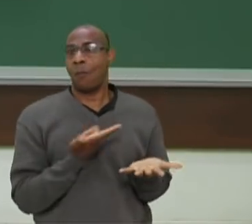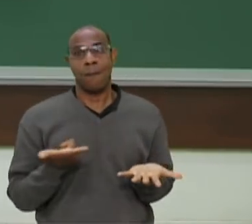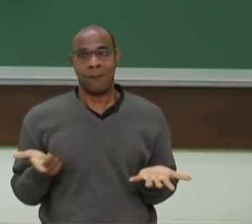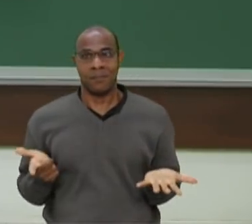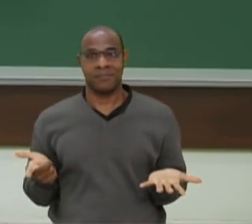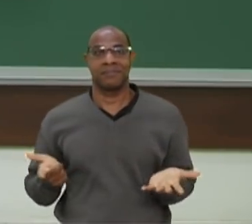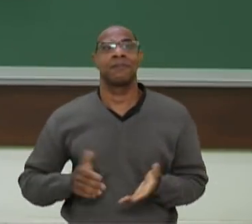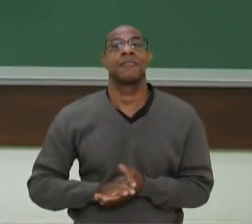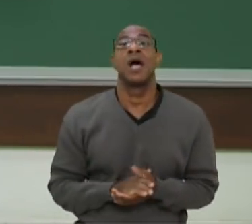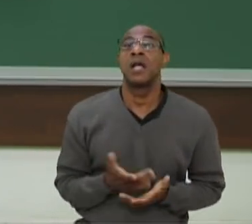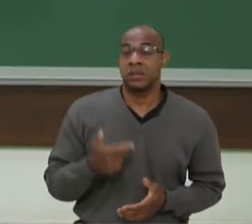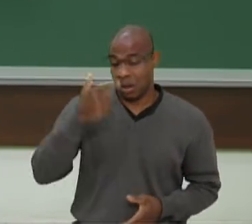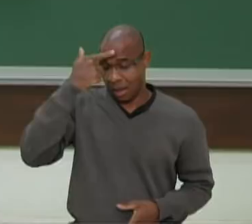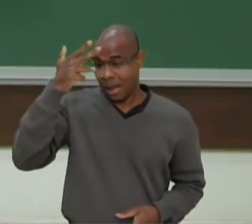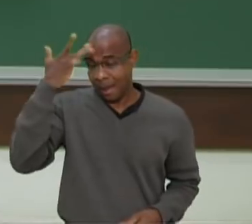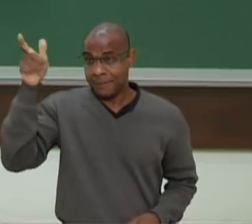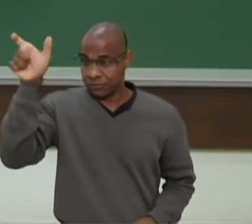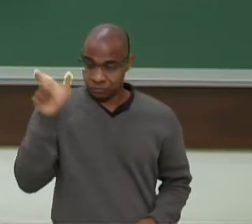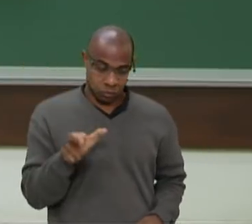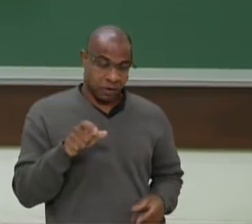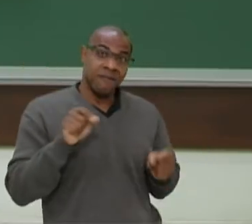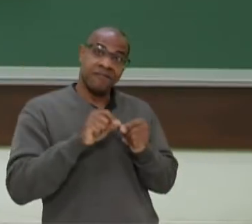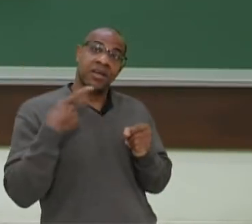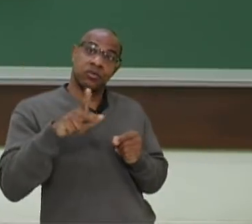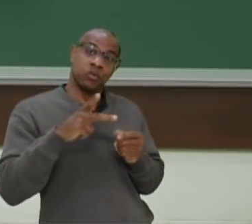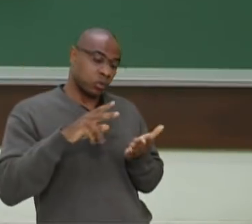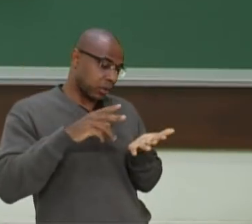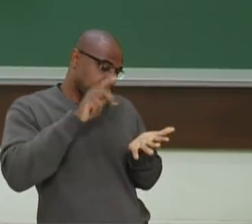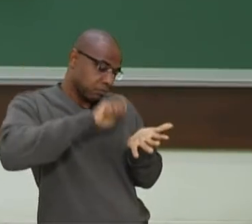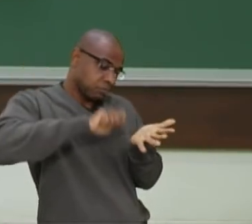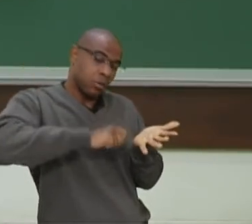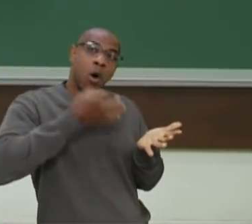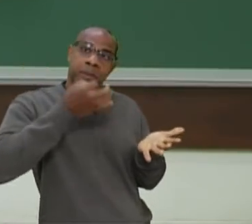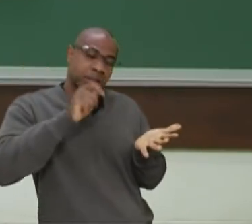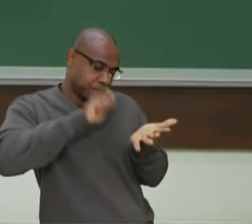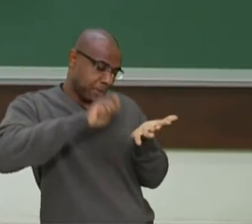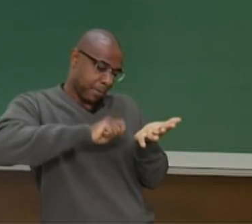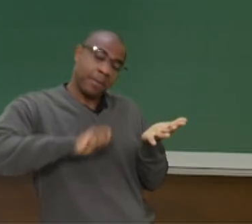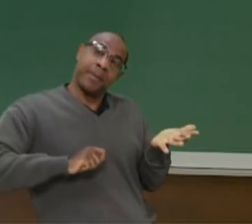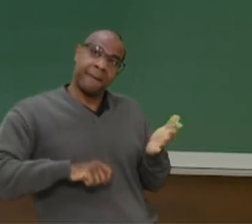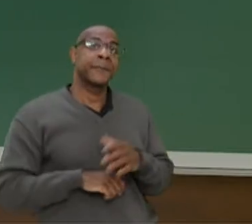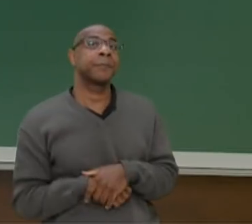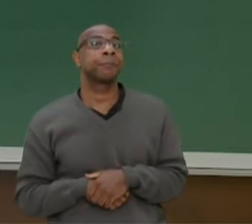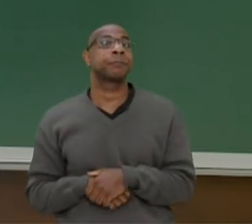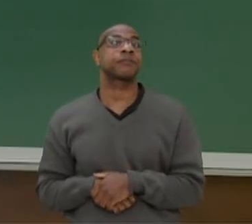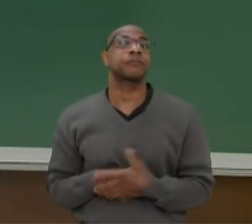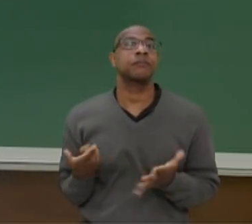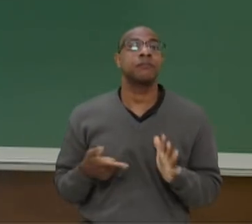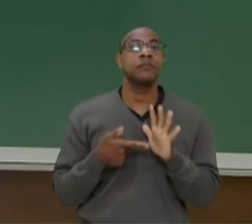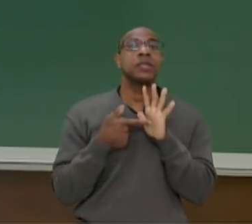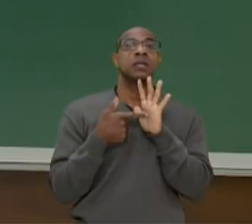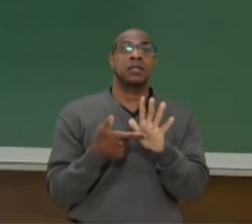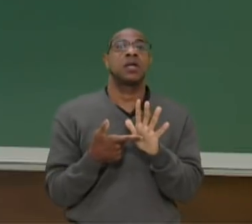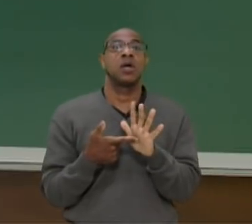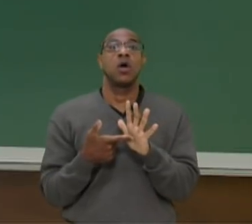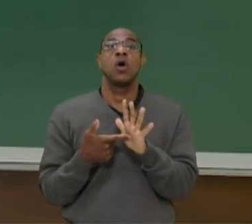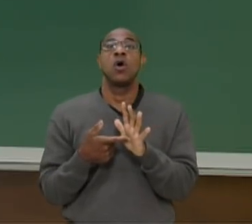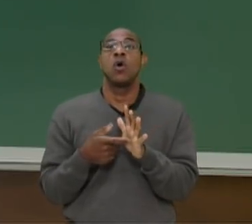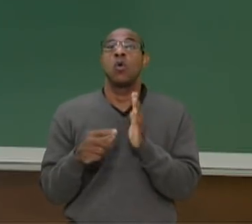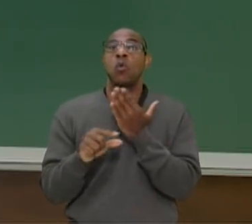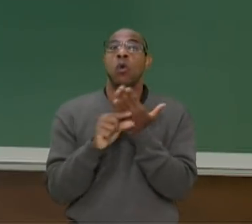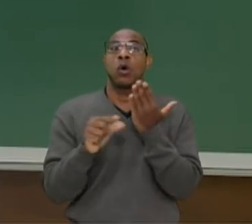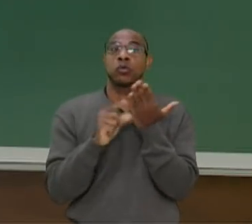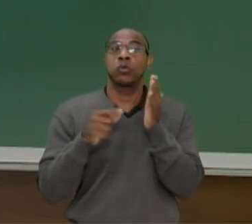a sua interpretação. Agora, o artigo de opinião, sim. O autor expõe de maneira clara a sua opinião,